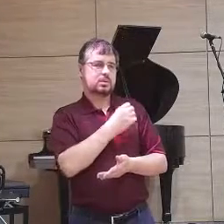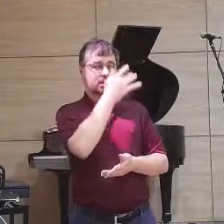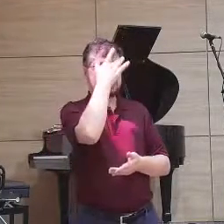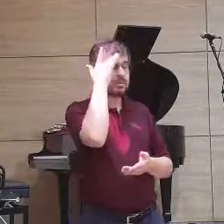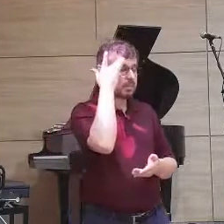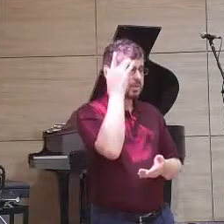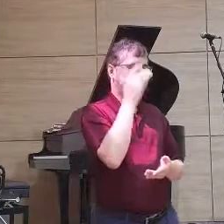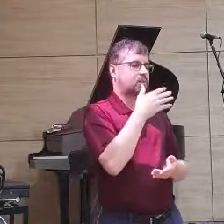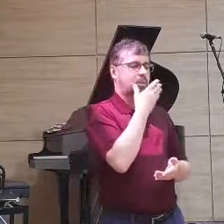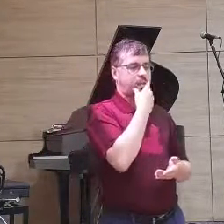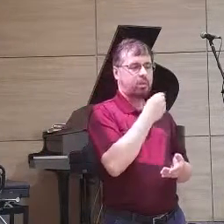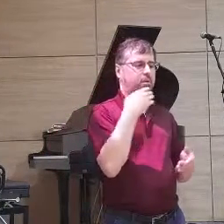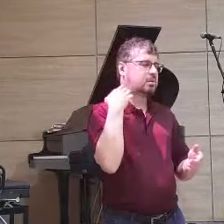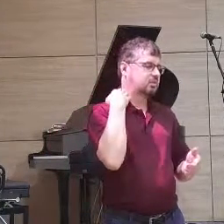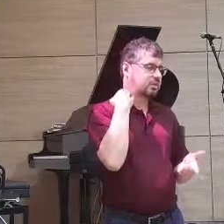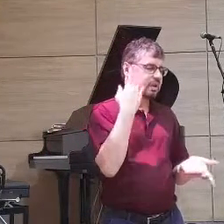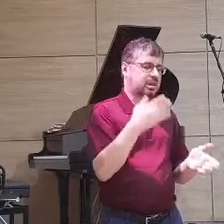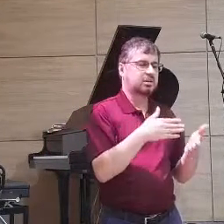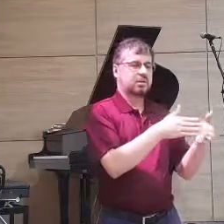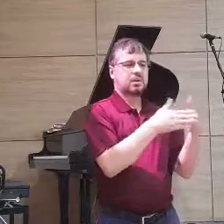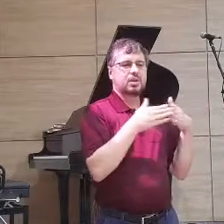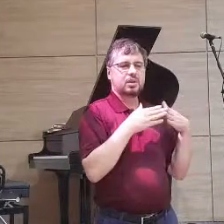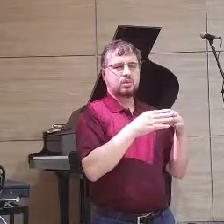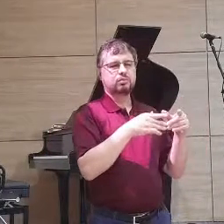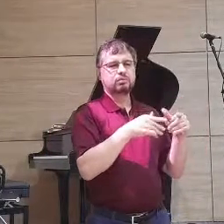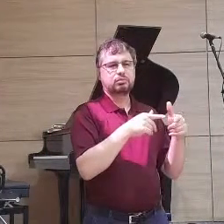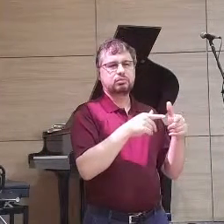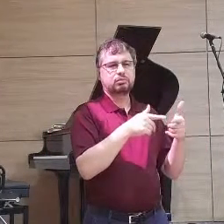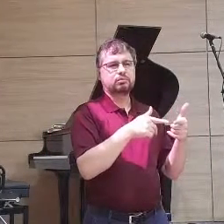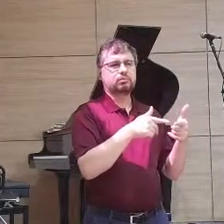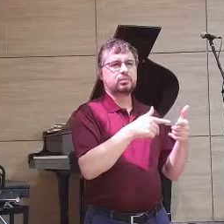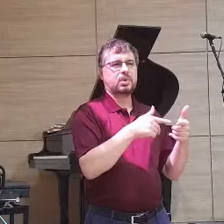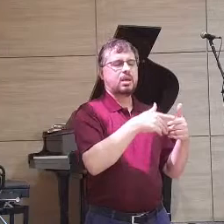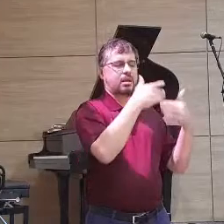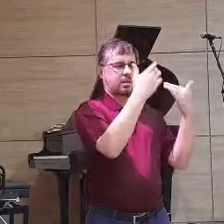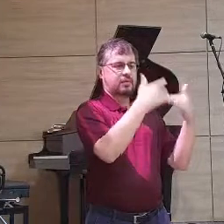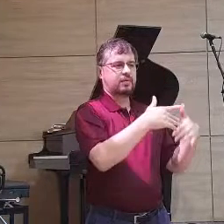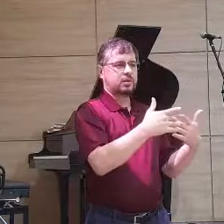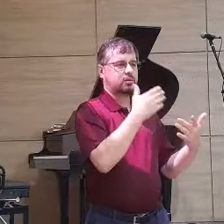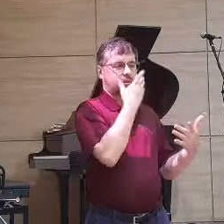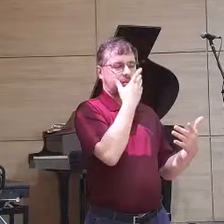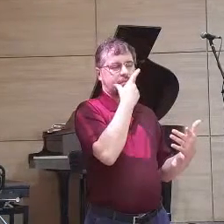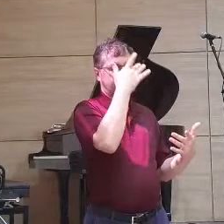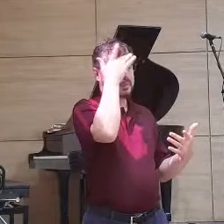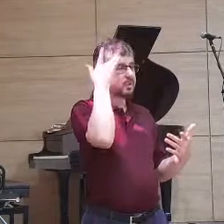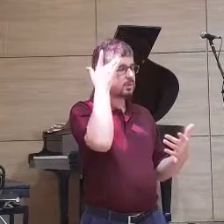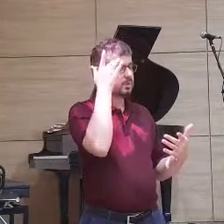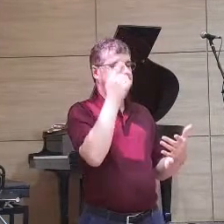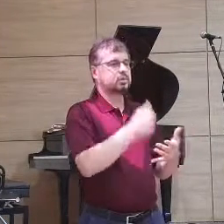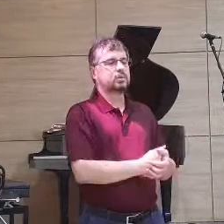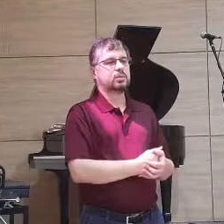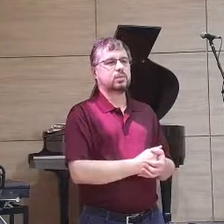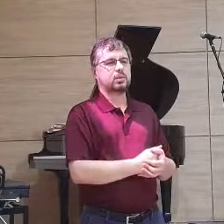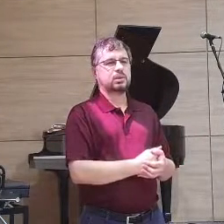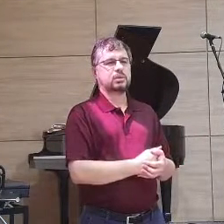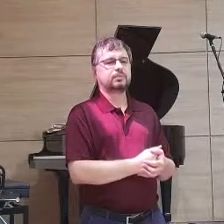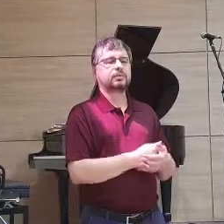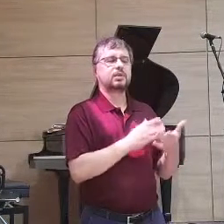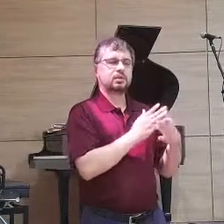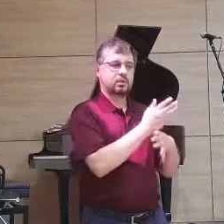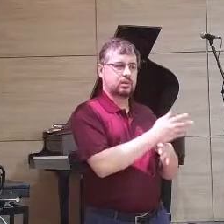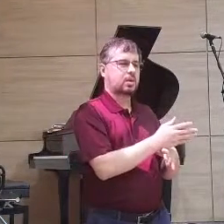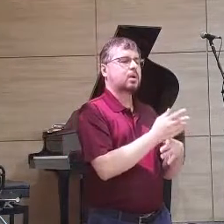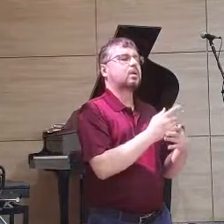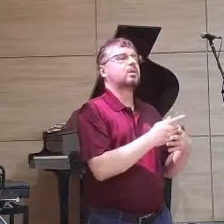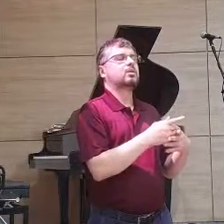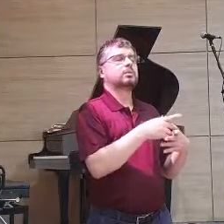petição uma ação para um juiz defendendo um alguém que entrou ali